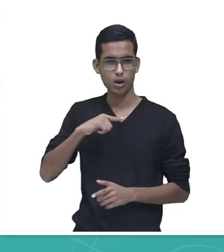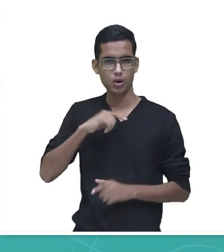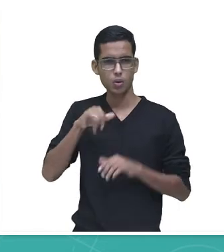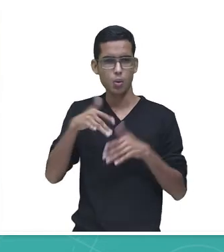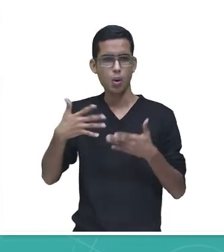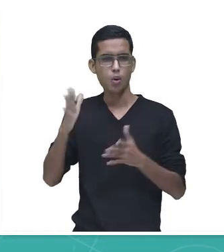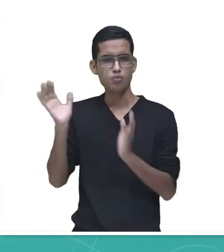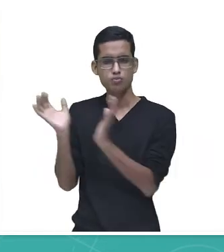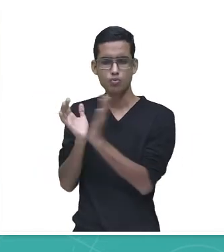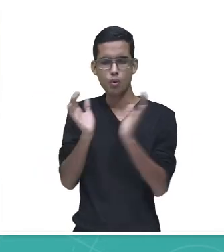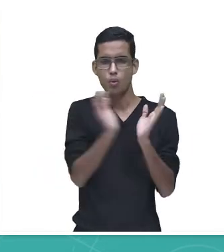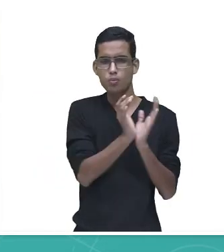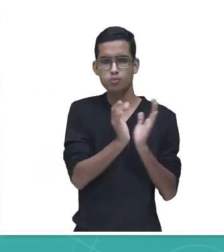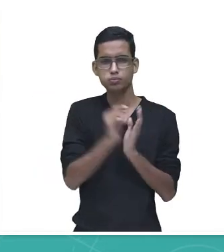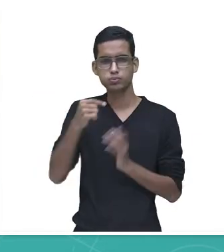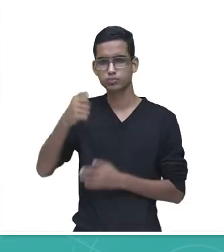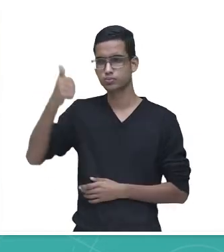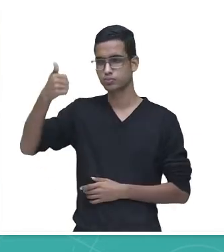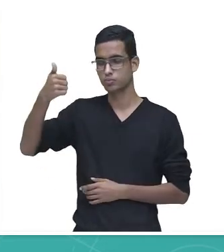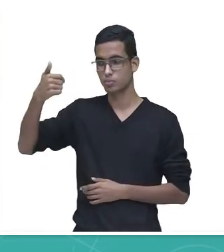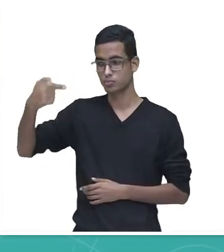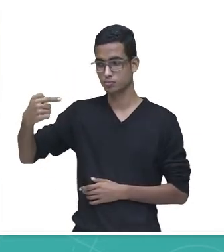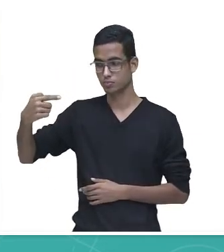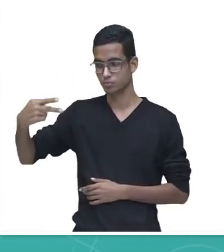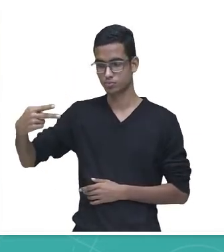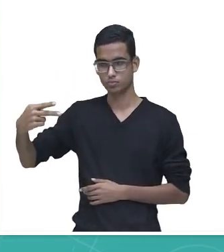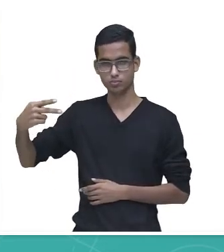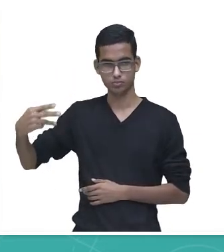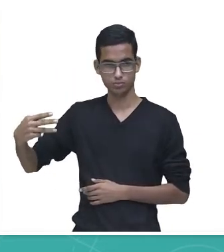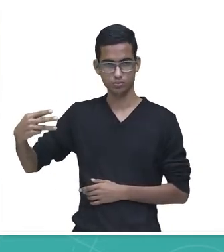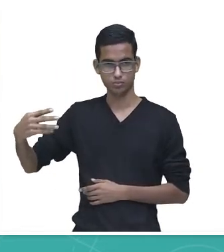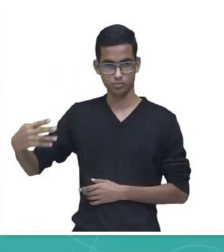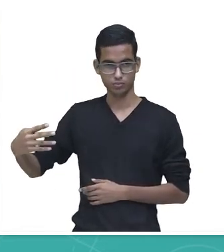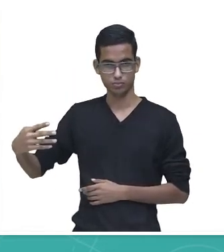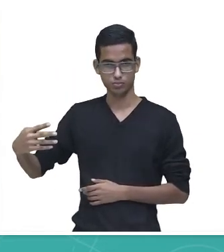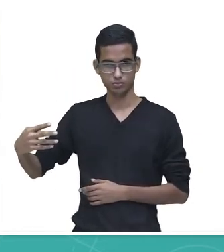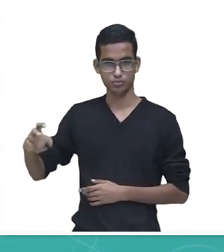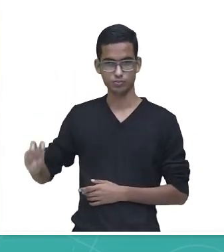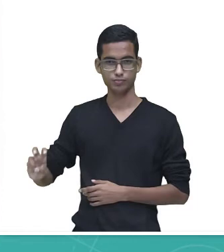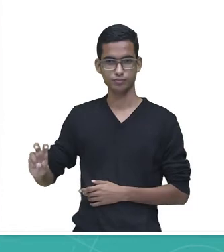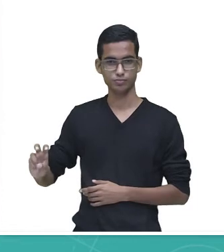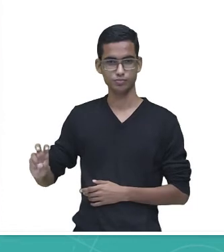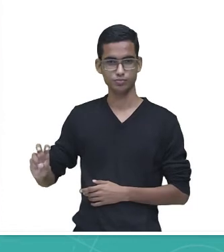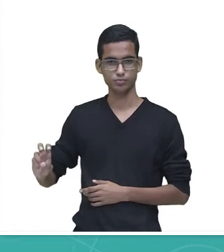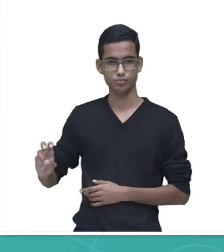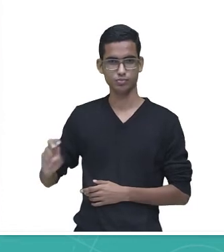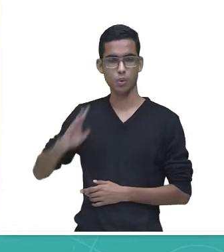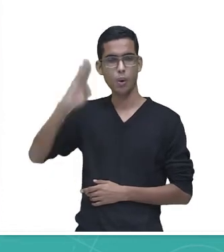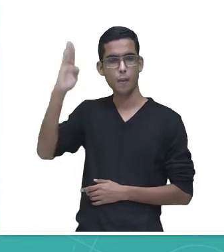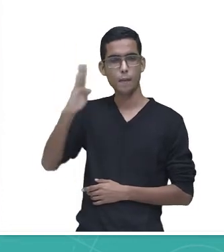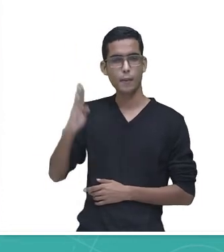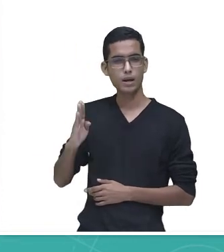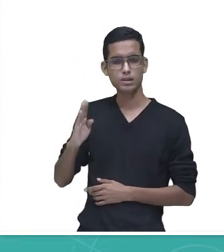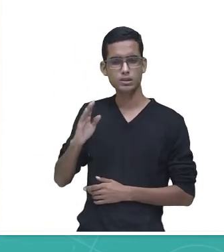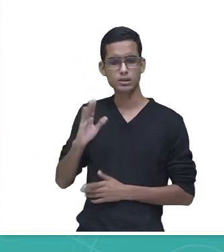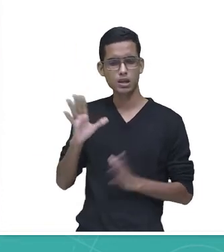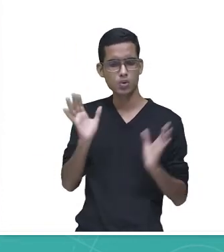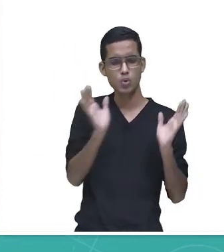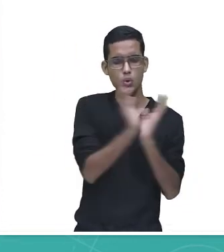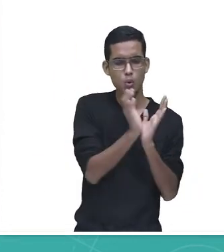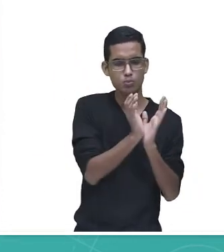seguintes países. Então, eu quero que você identifique. O Brasil está nos países do norte ou países do